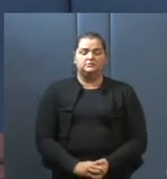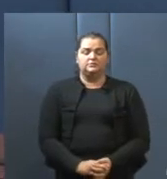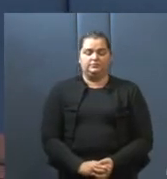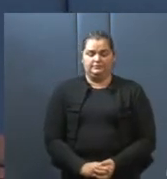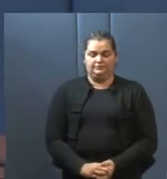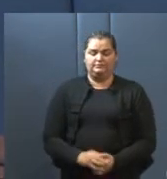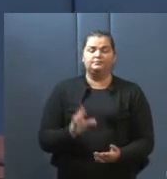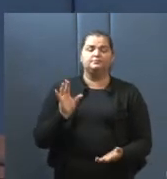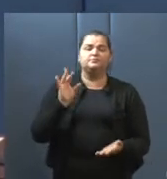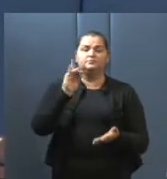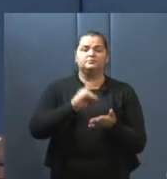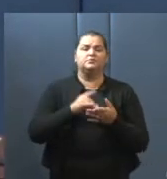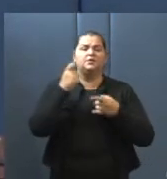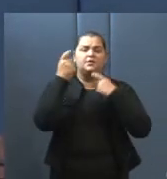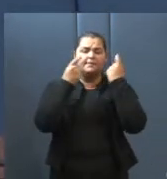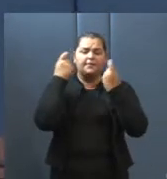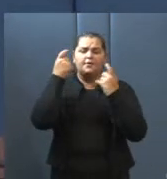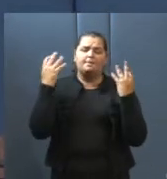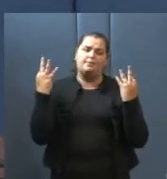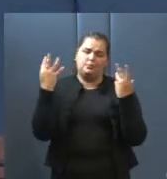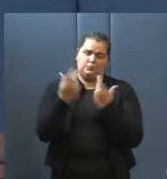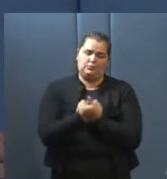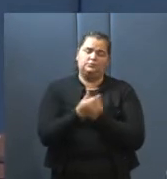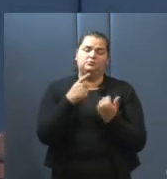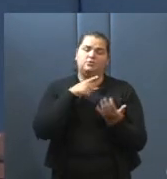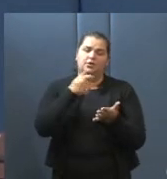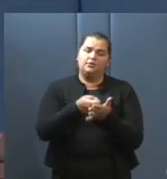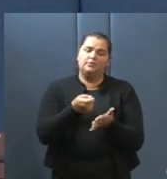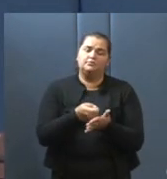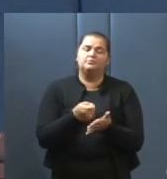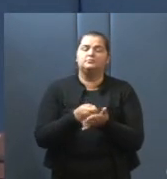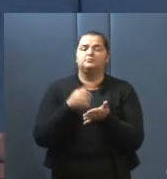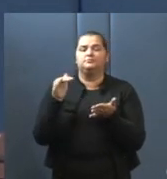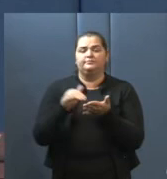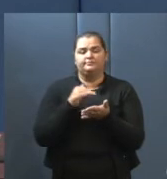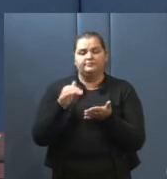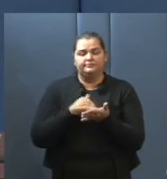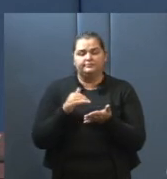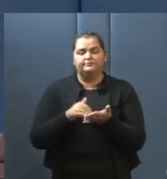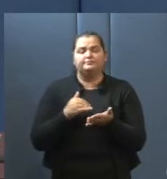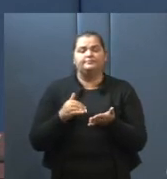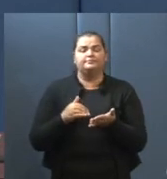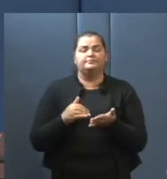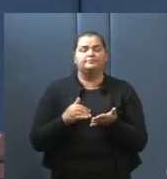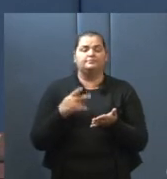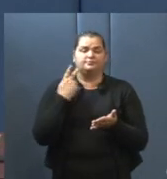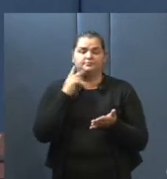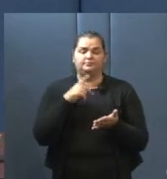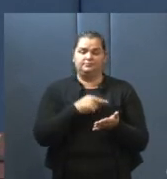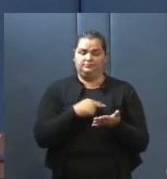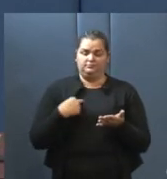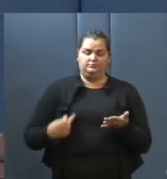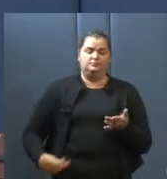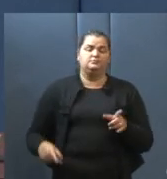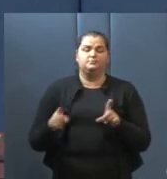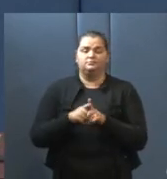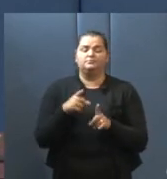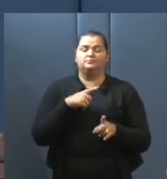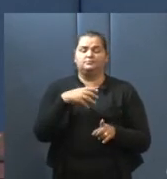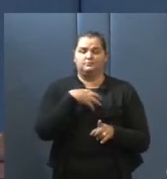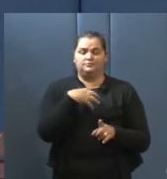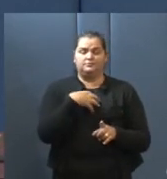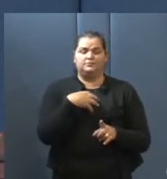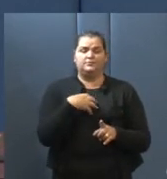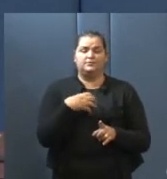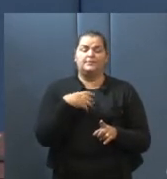De fato, essa é uma questão que preocupa a todos. As cobranças do secretariado, à delegação chinesa e à China, de uma forma geral, até